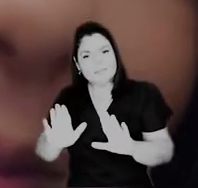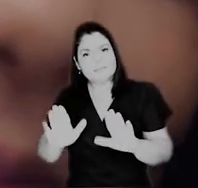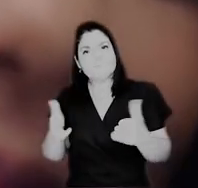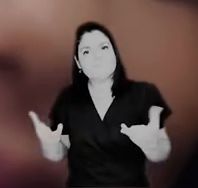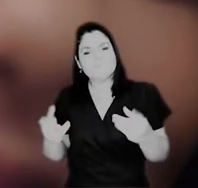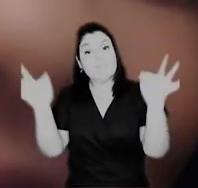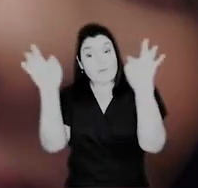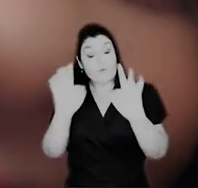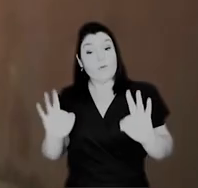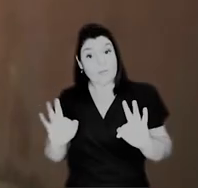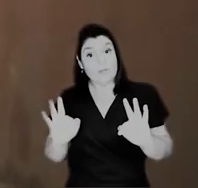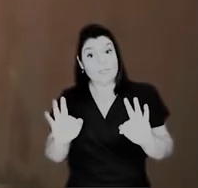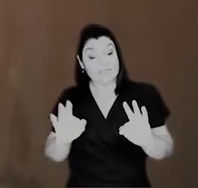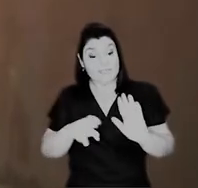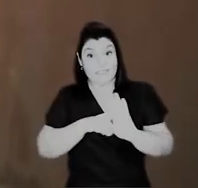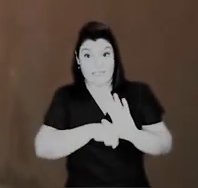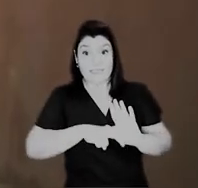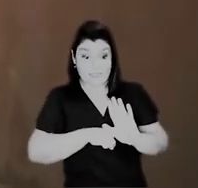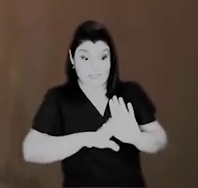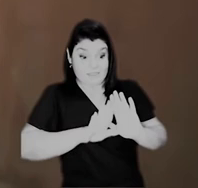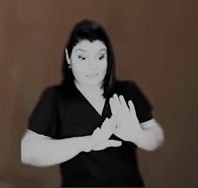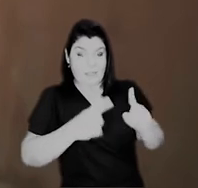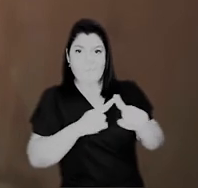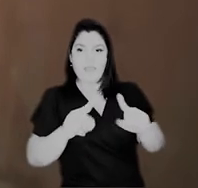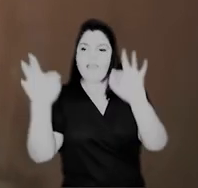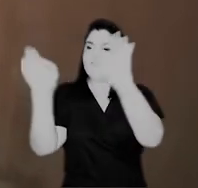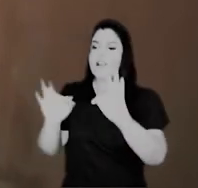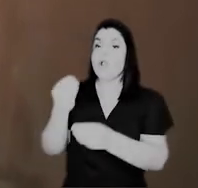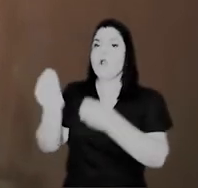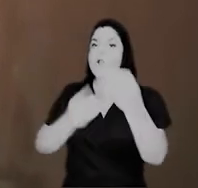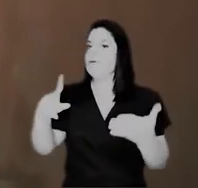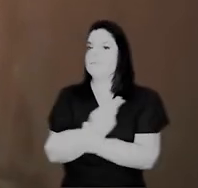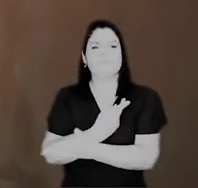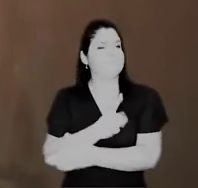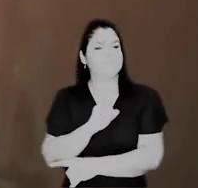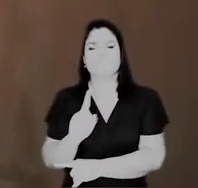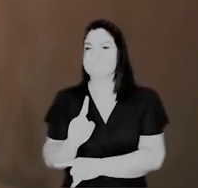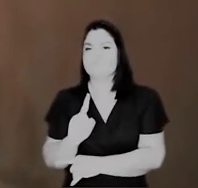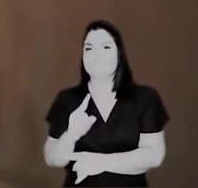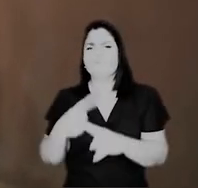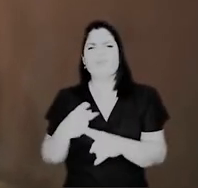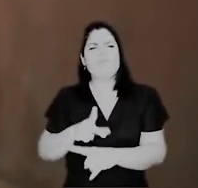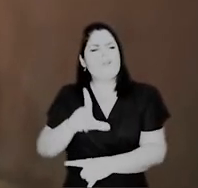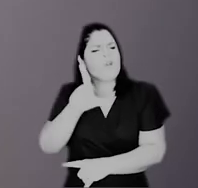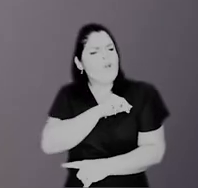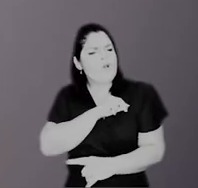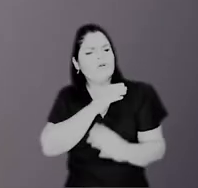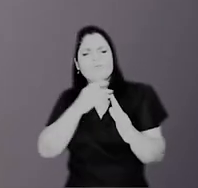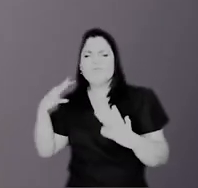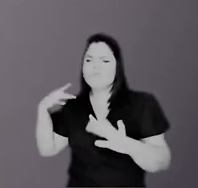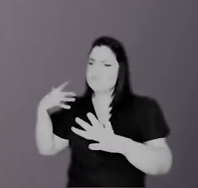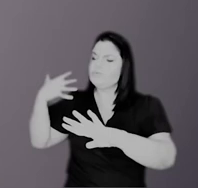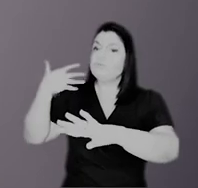mas eu fico feliz de estar na cadeira, mas eu não fico feliz de como ocorreu. Porque eu falo, caraca,